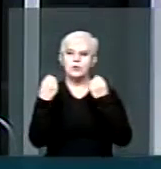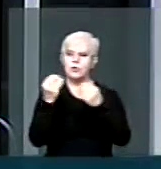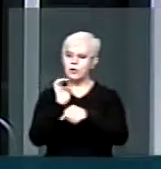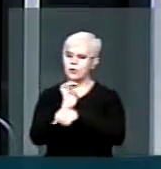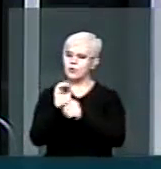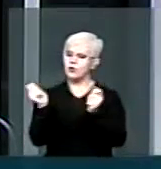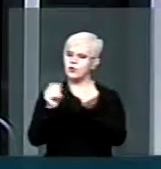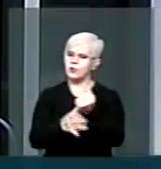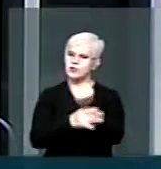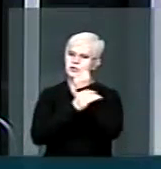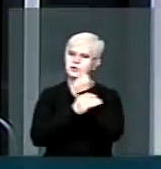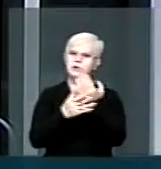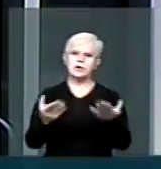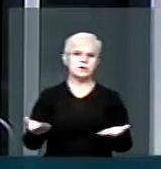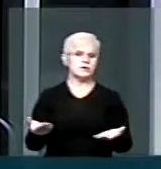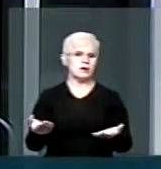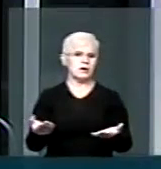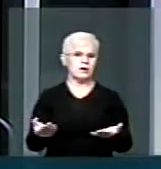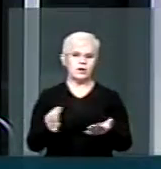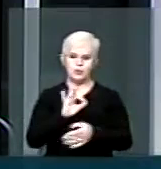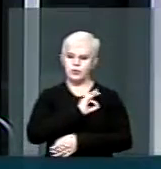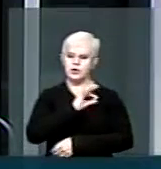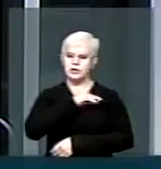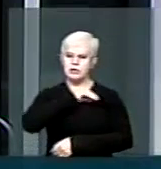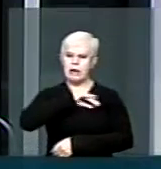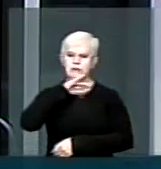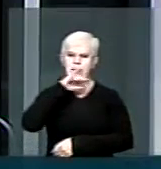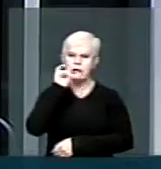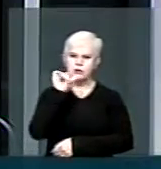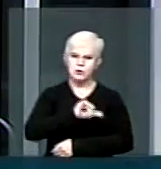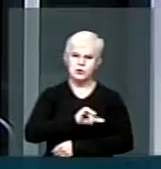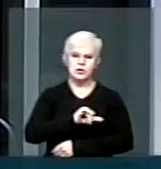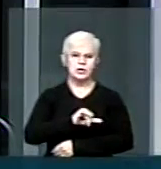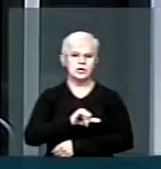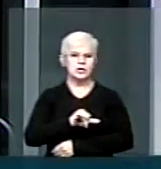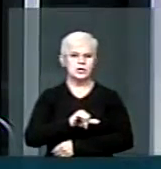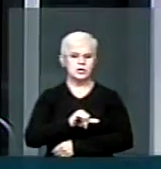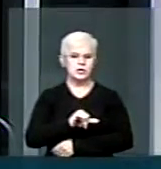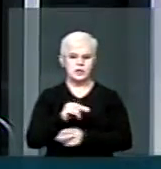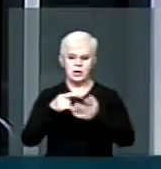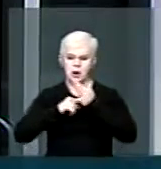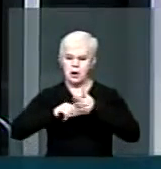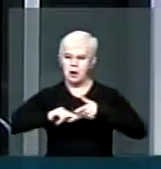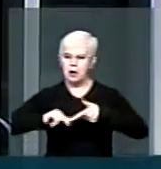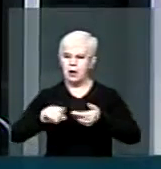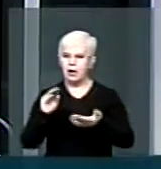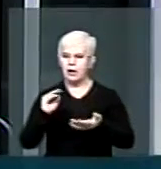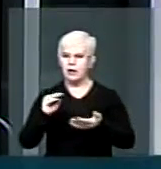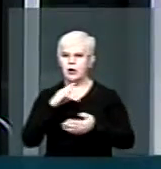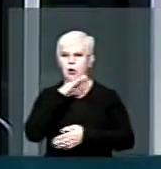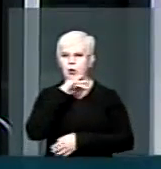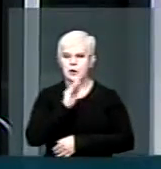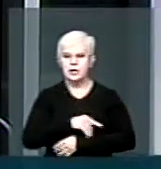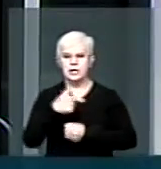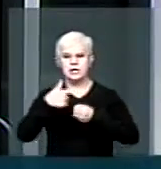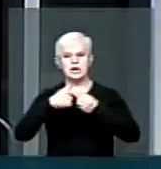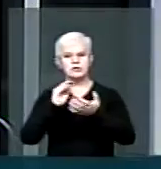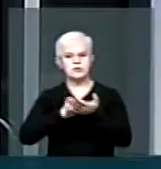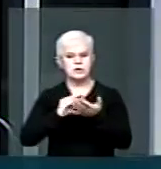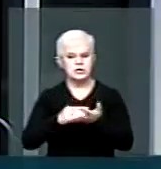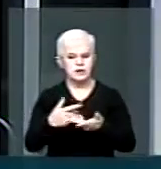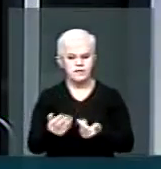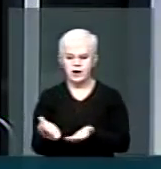garantir segurança assim? Policiais com baixos salários, com equipamentos obsoletos, sem gasolina, jovens